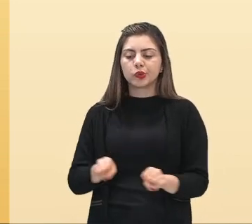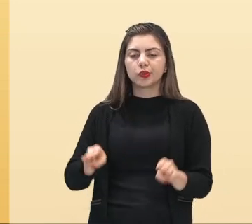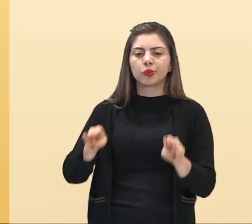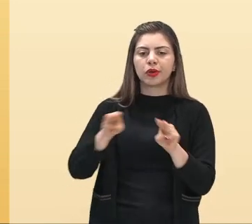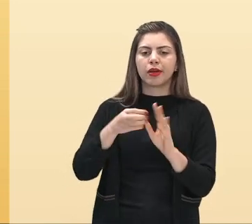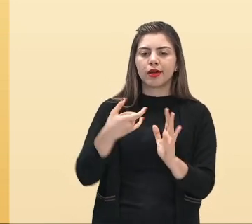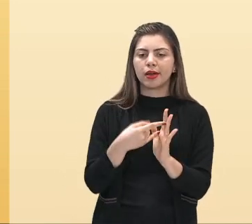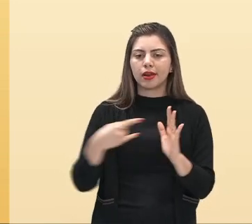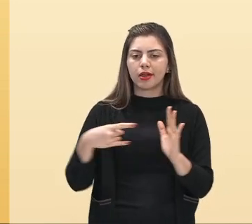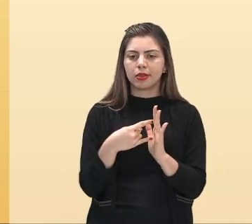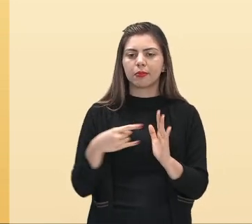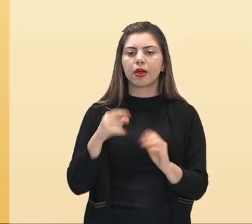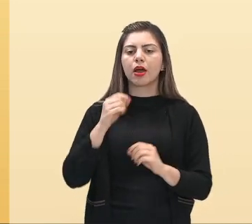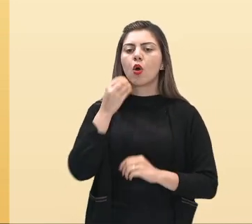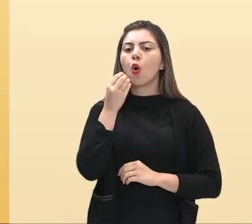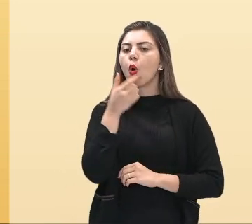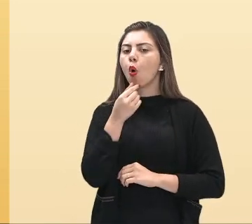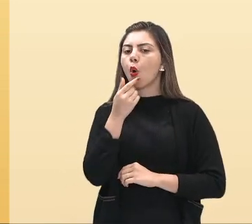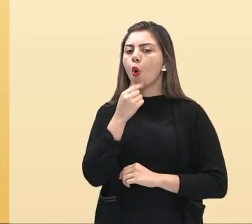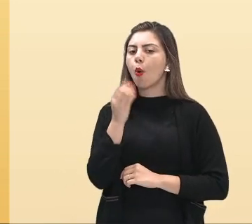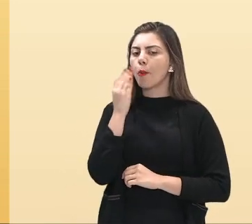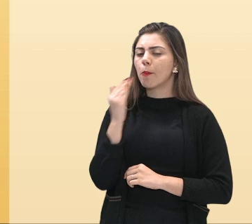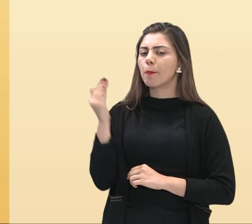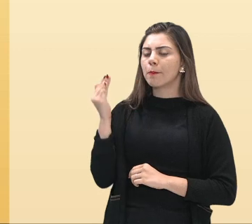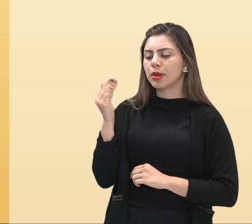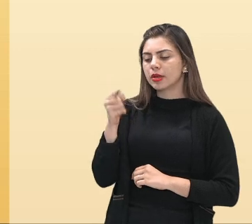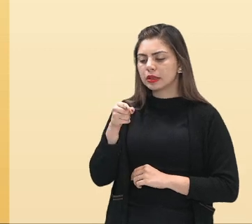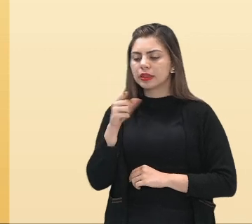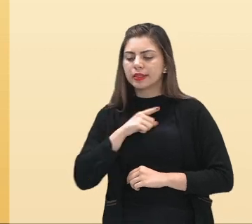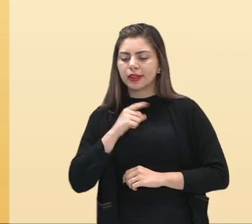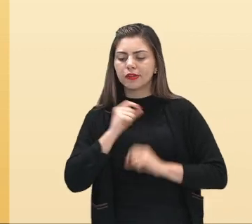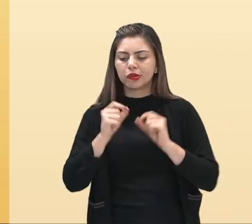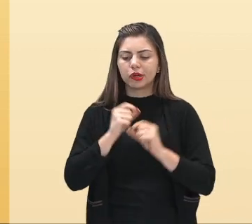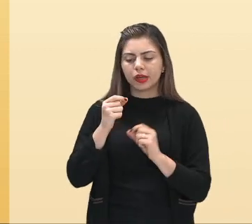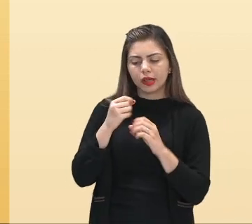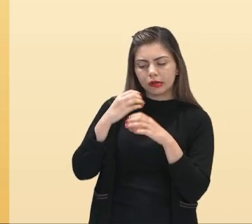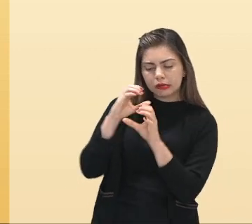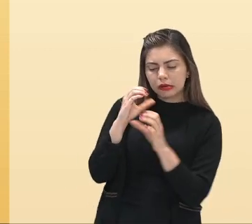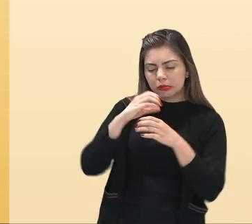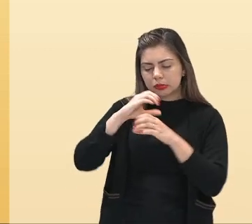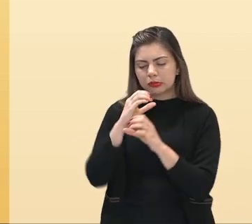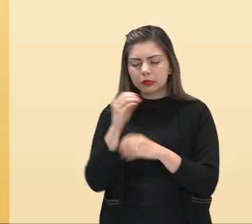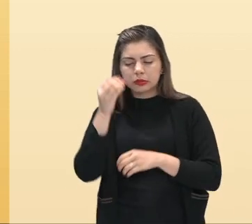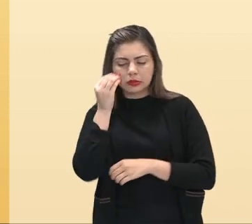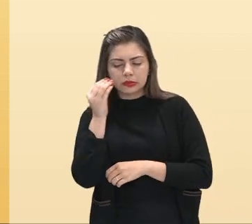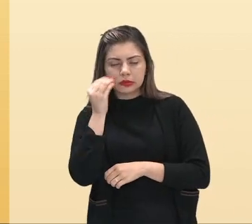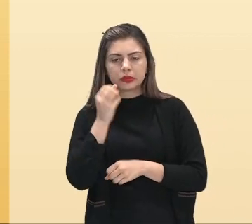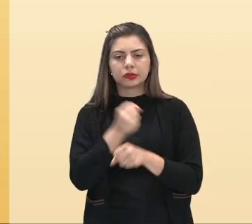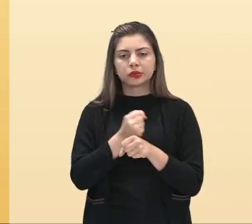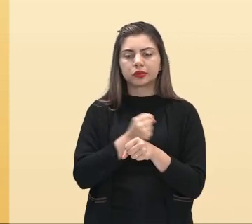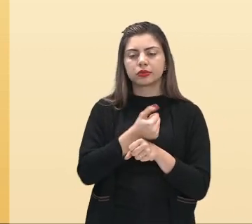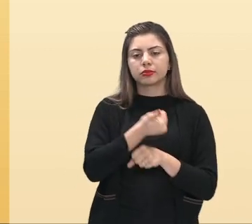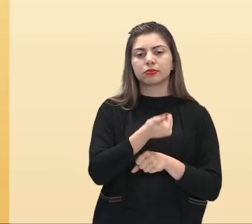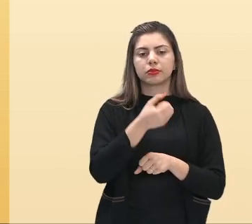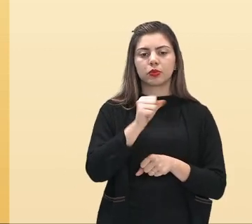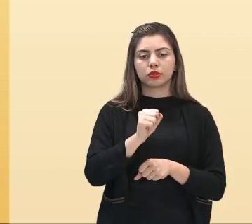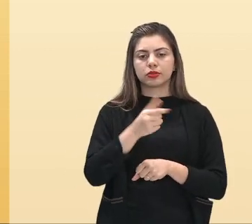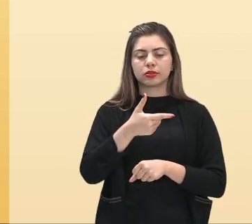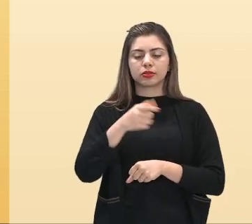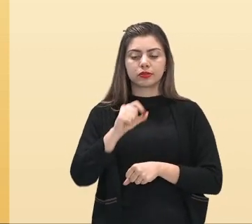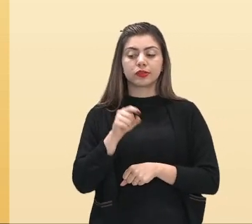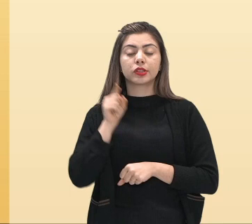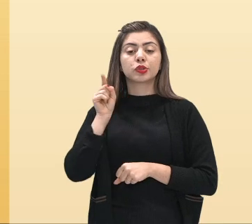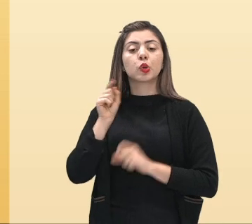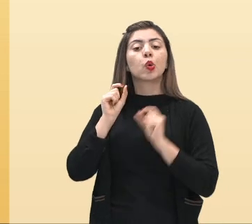clássica experiência do físico dinamarquês Hans Christian Ørsted. Em 1820, ele